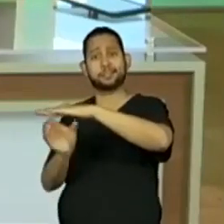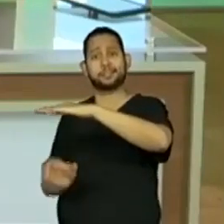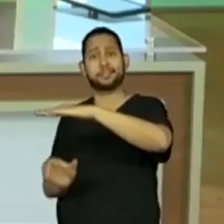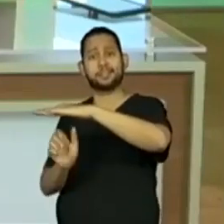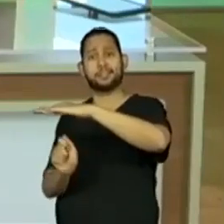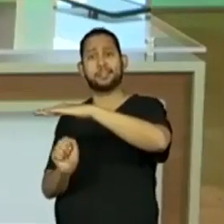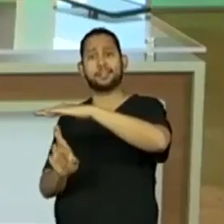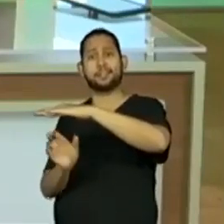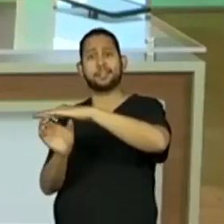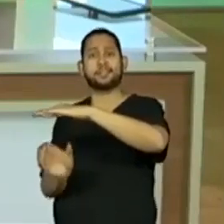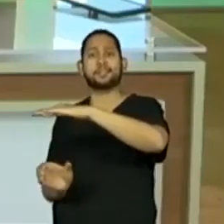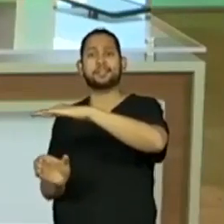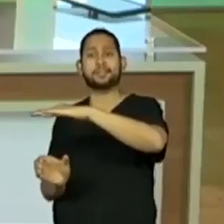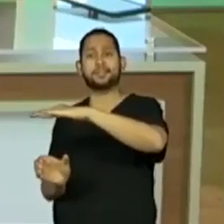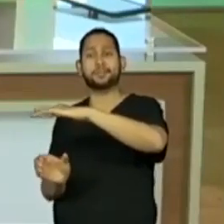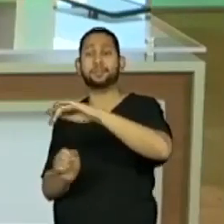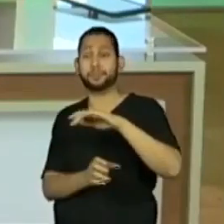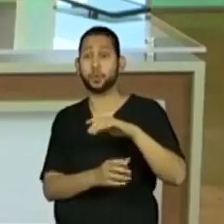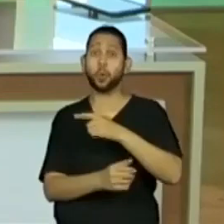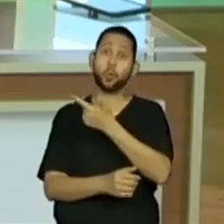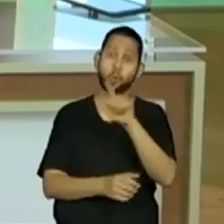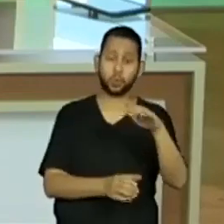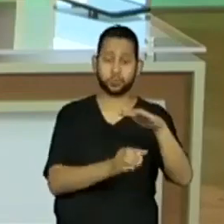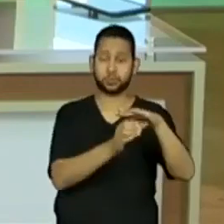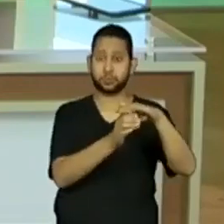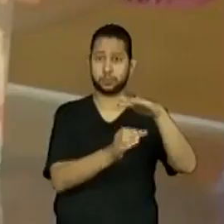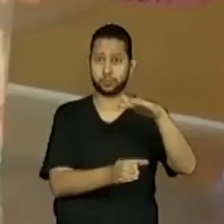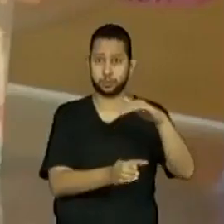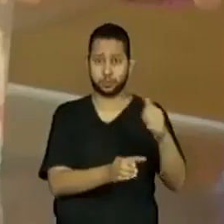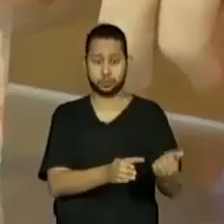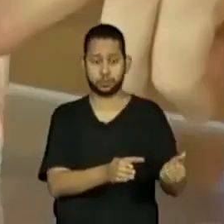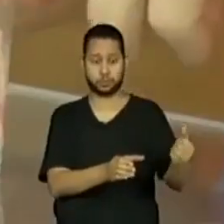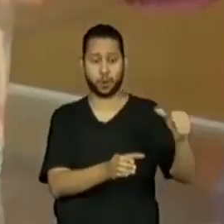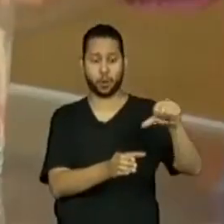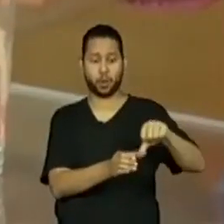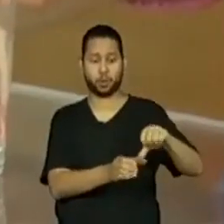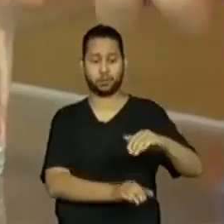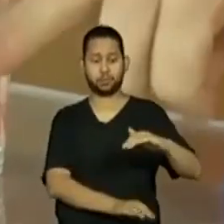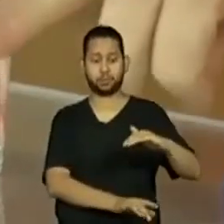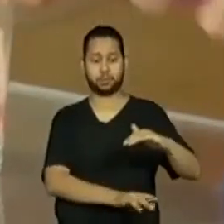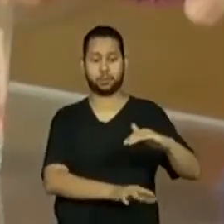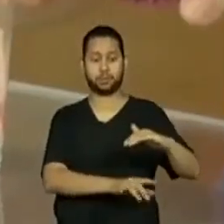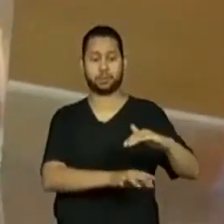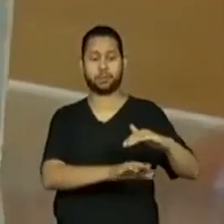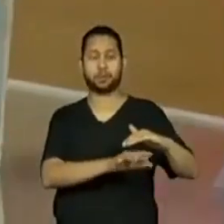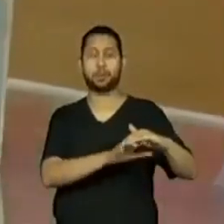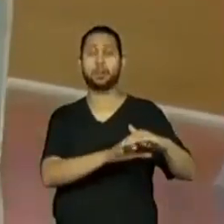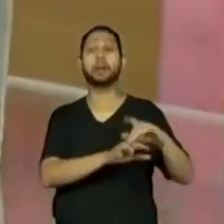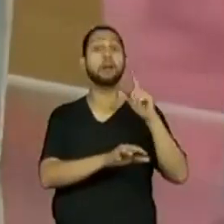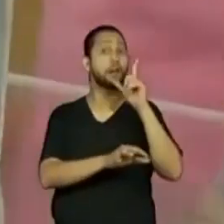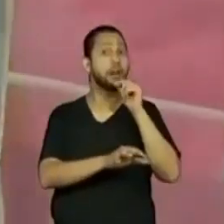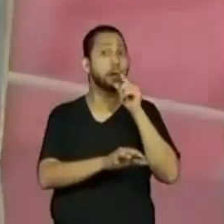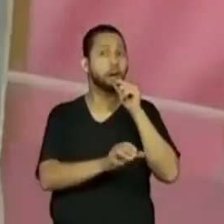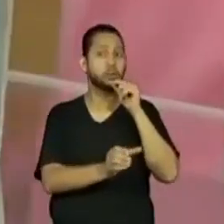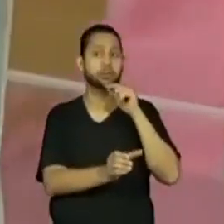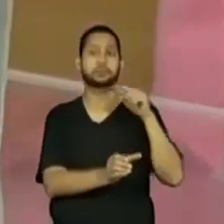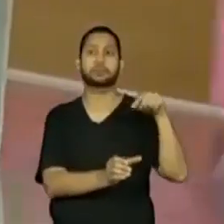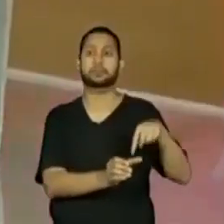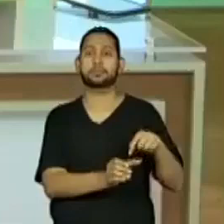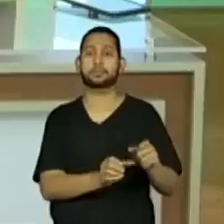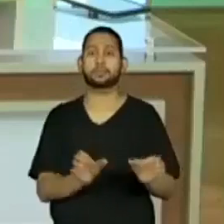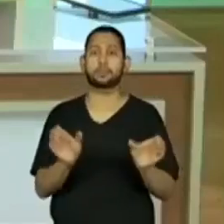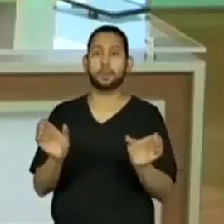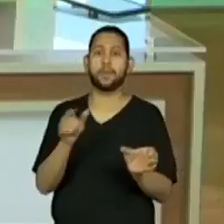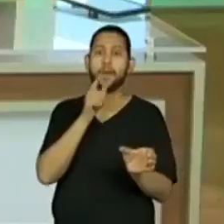do copo. E este copo foi preenchido com água. Então, vamos